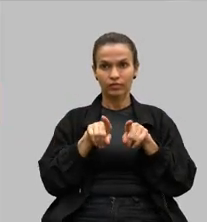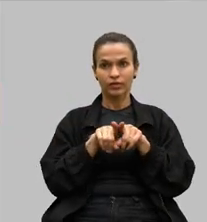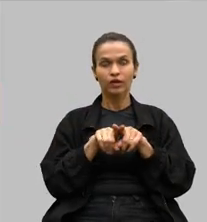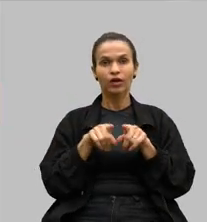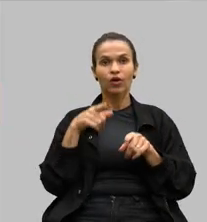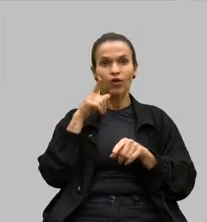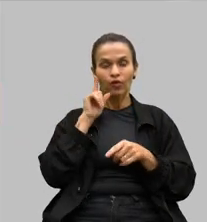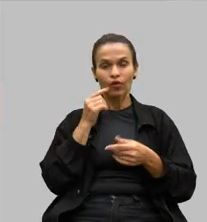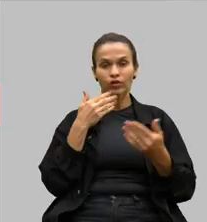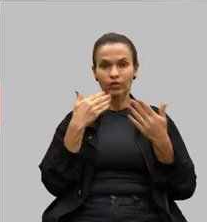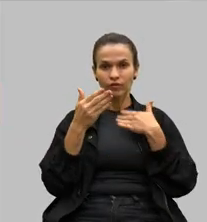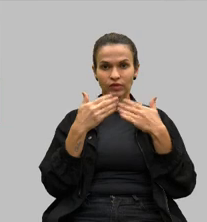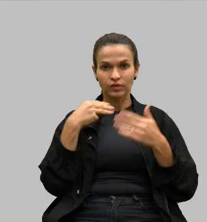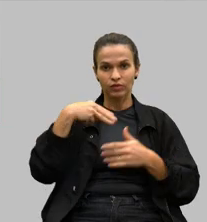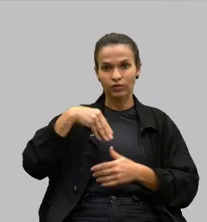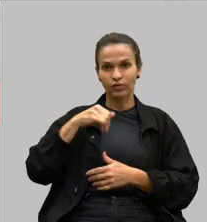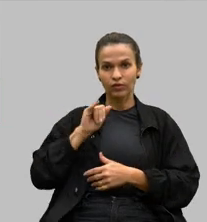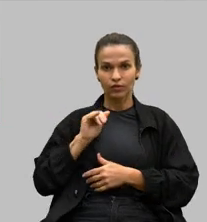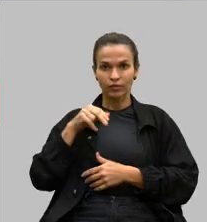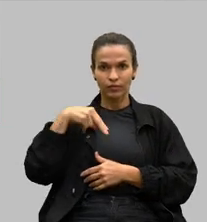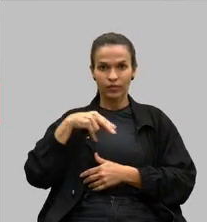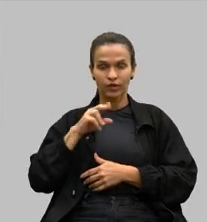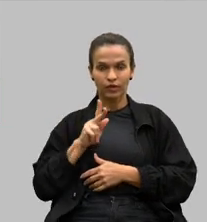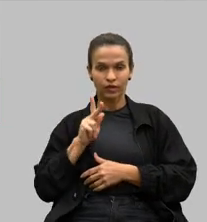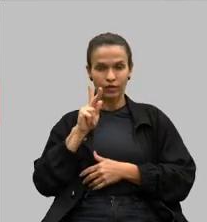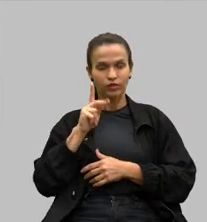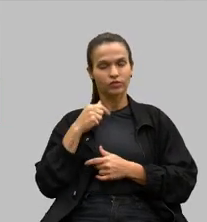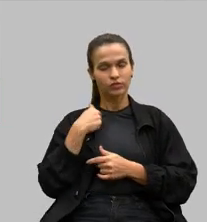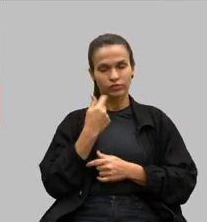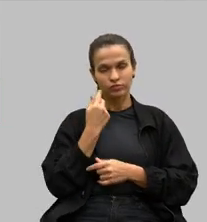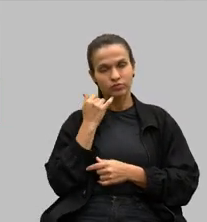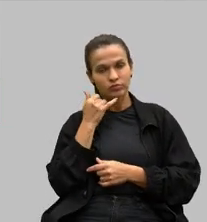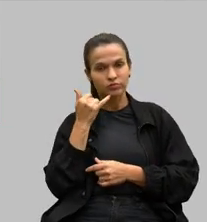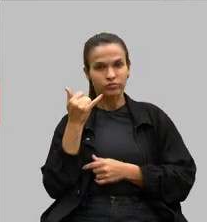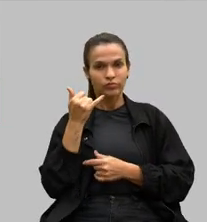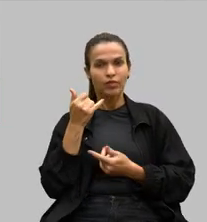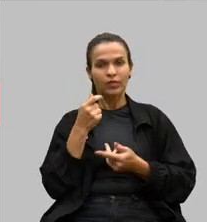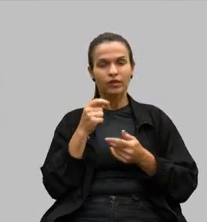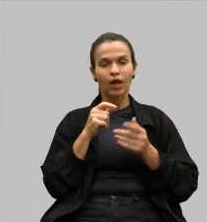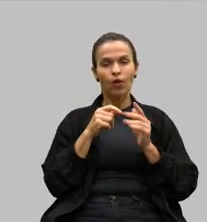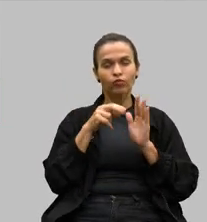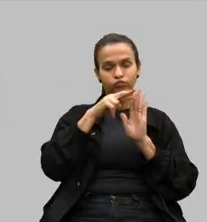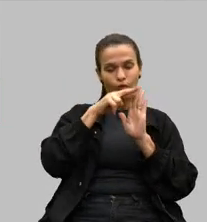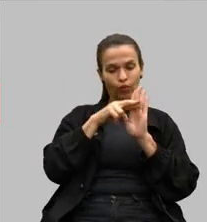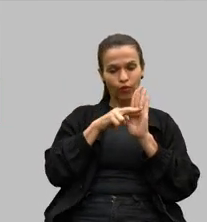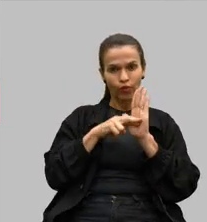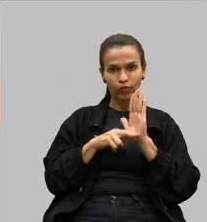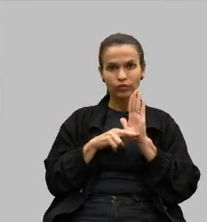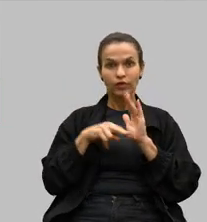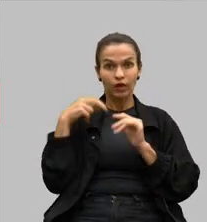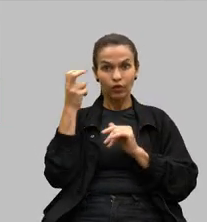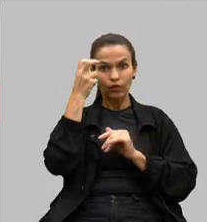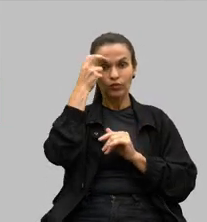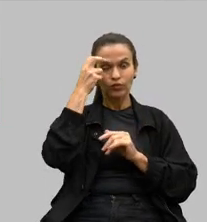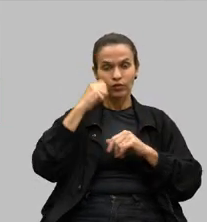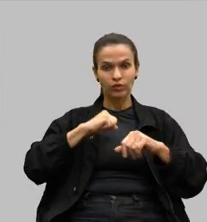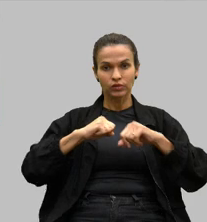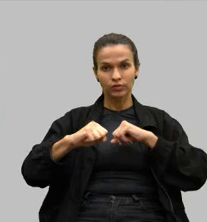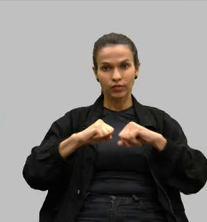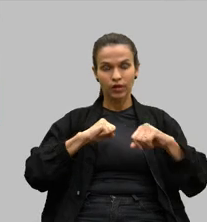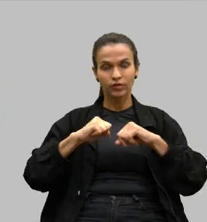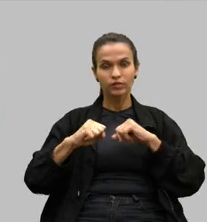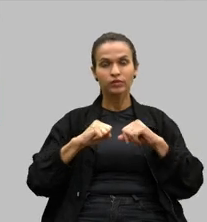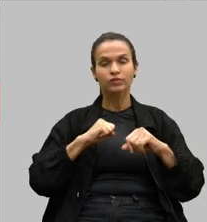com m Maristela né Nós ligamos lá para ver se a gente coloca o marco regulatório da cultura também debate porque